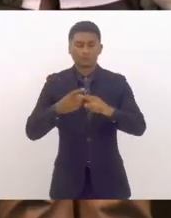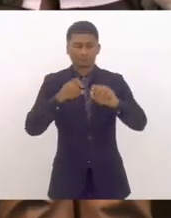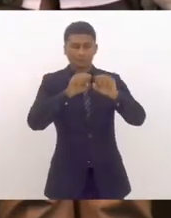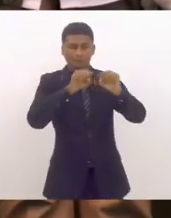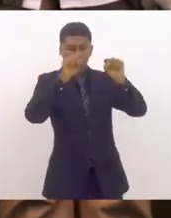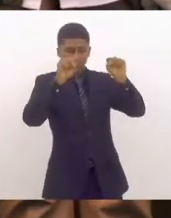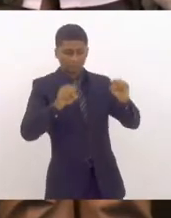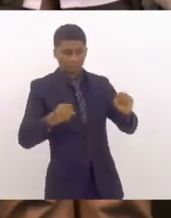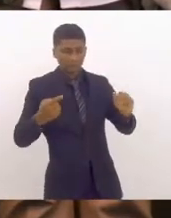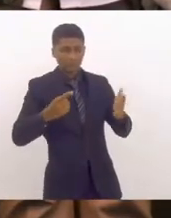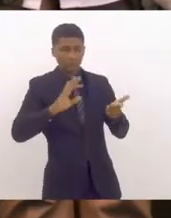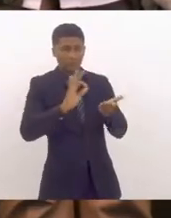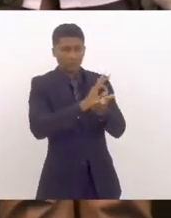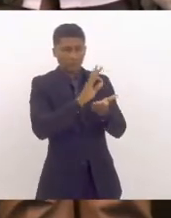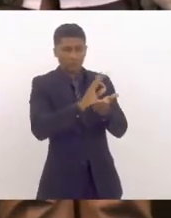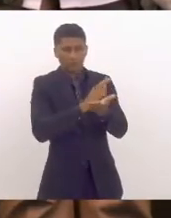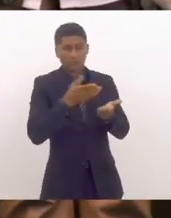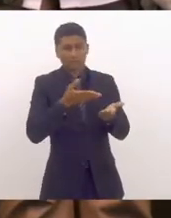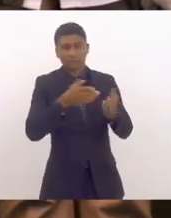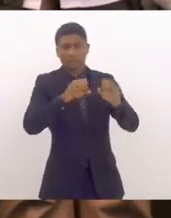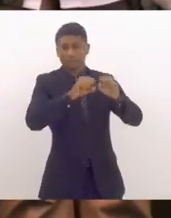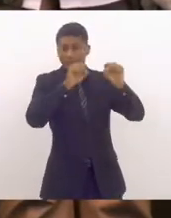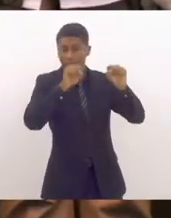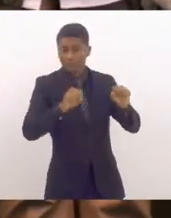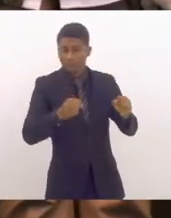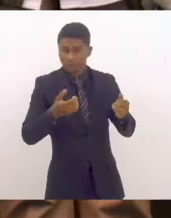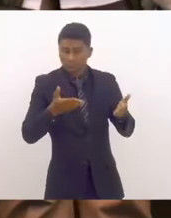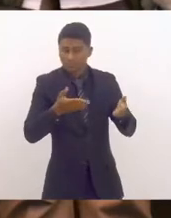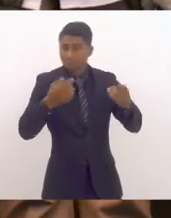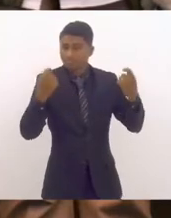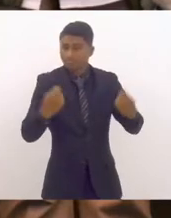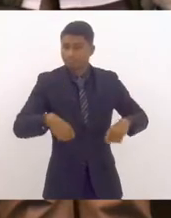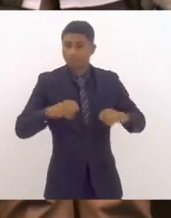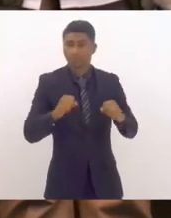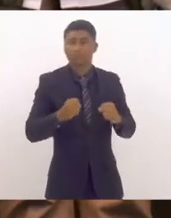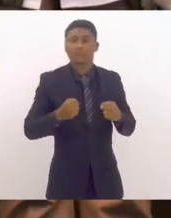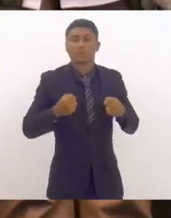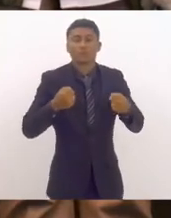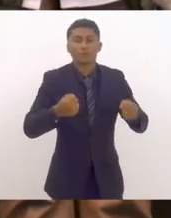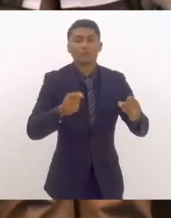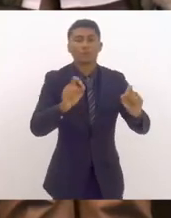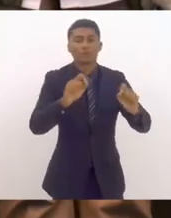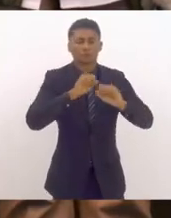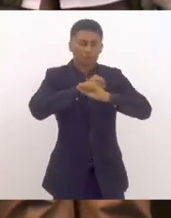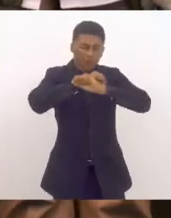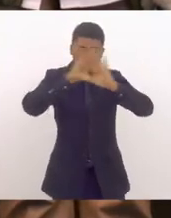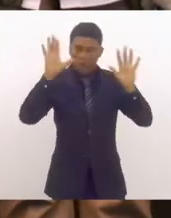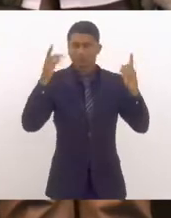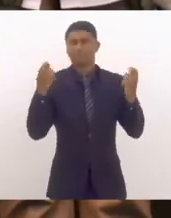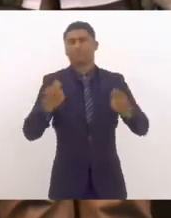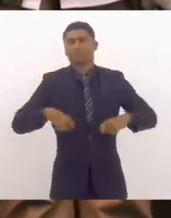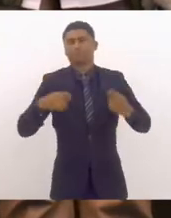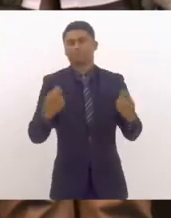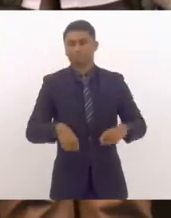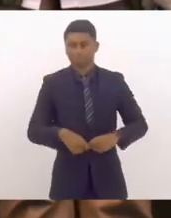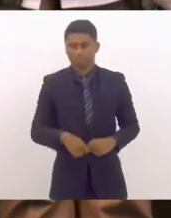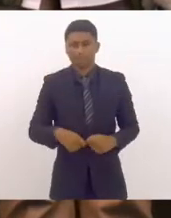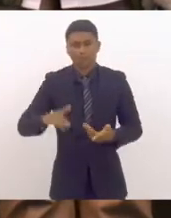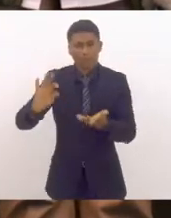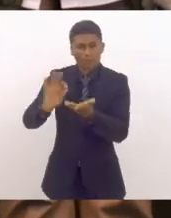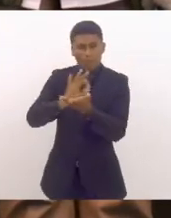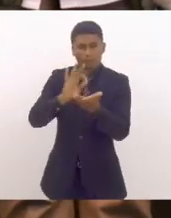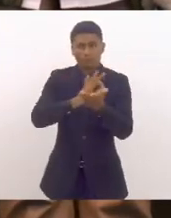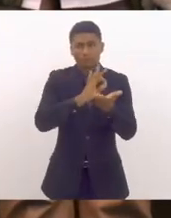a forma que se contrata, tem que continuar buscando a maior lisura, transparência possível na forma de